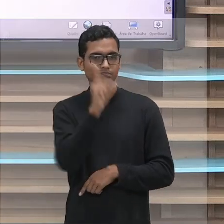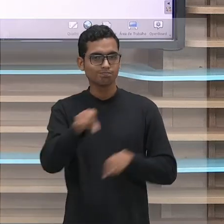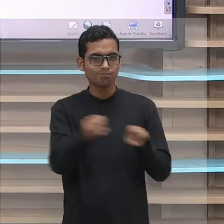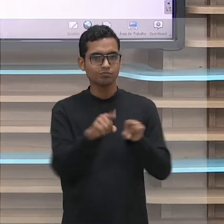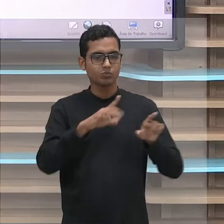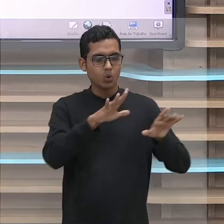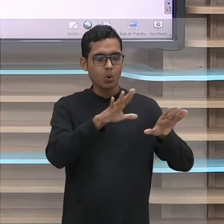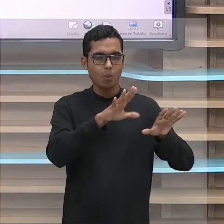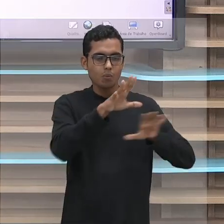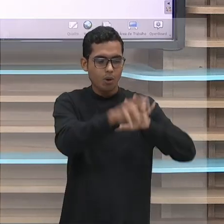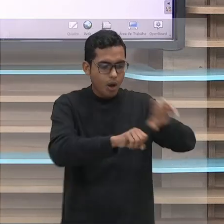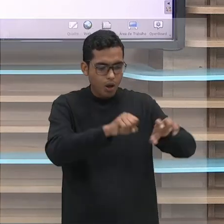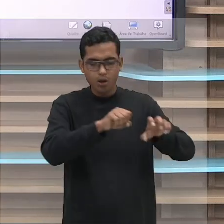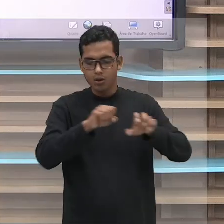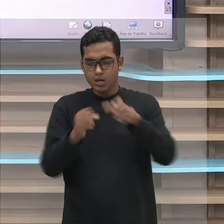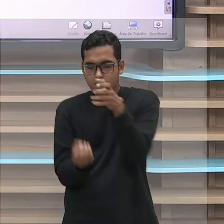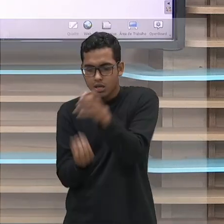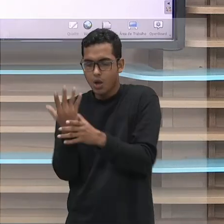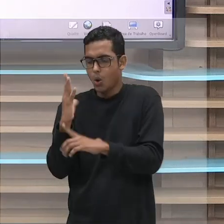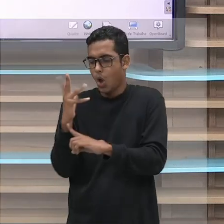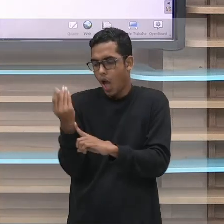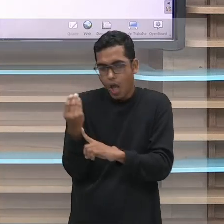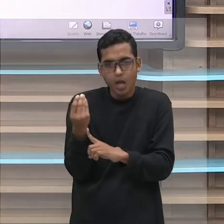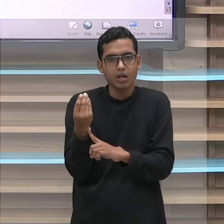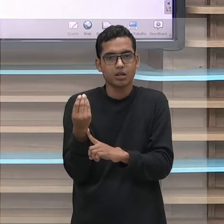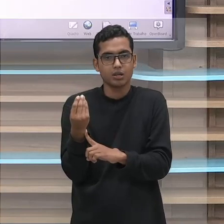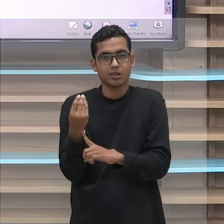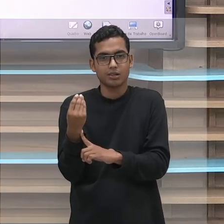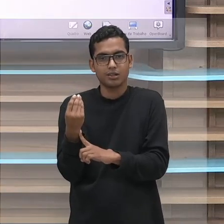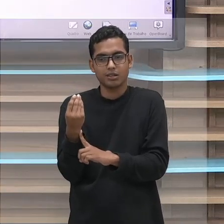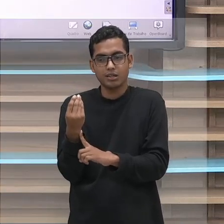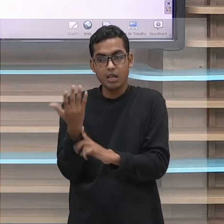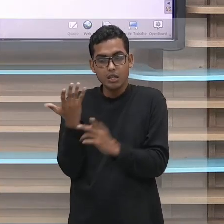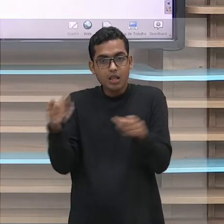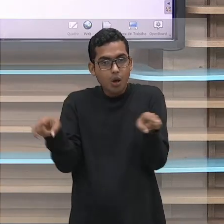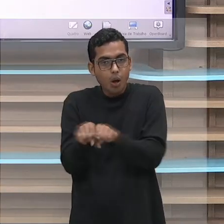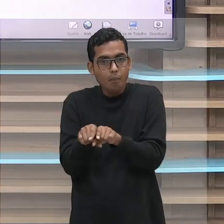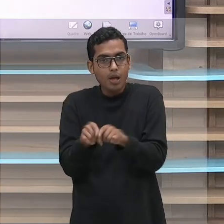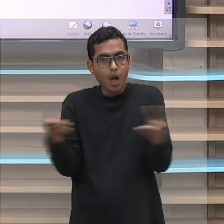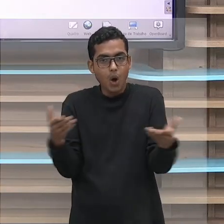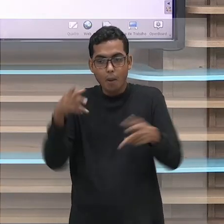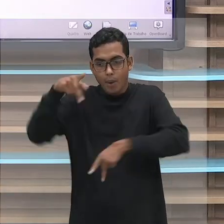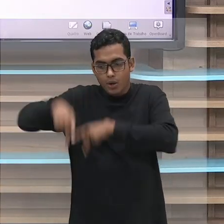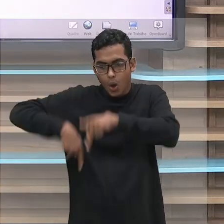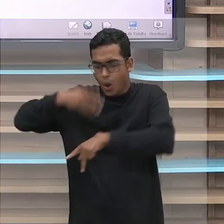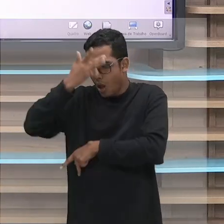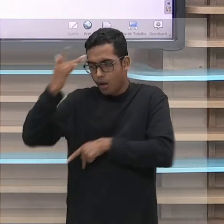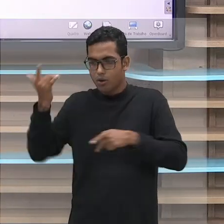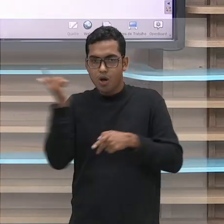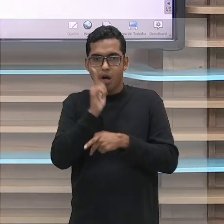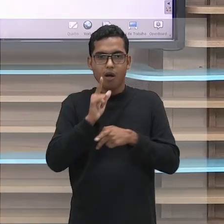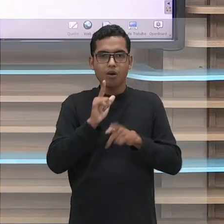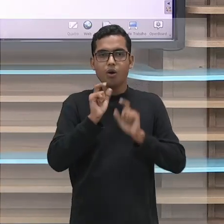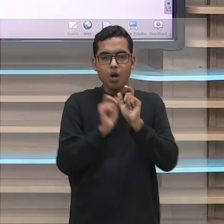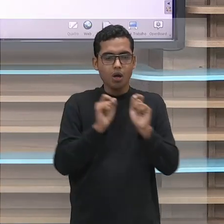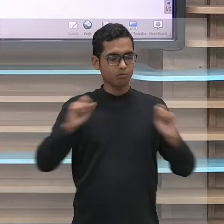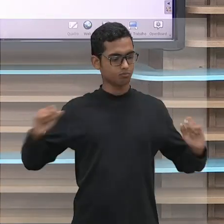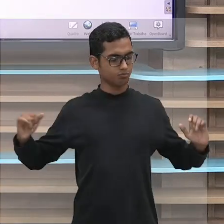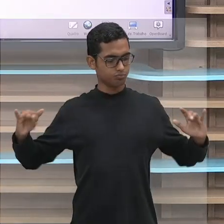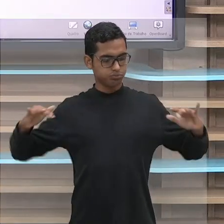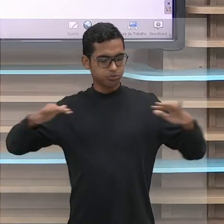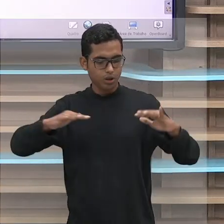o público é chamado a participar, a interagir com a obra de arte. Ora, se dentro da